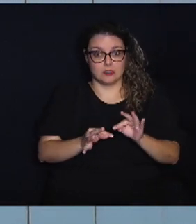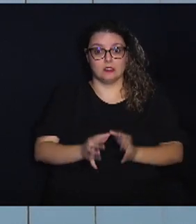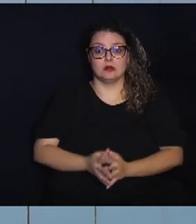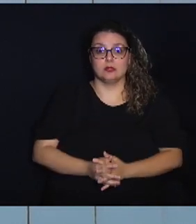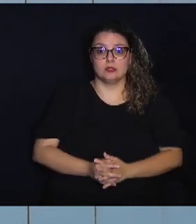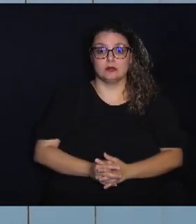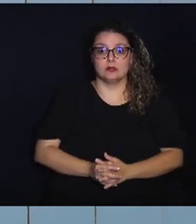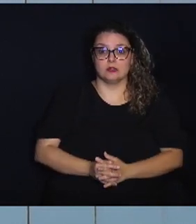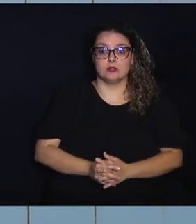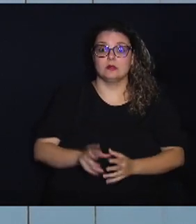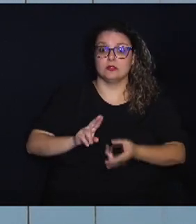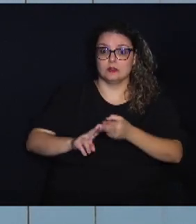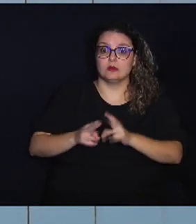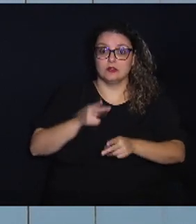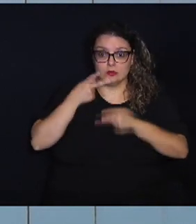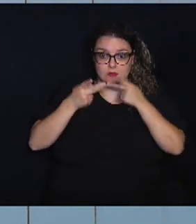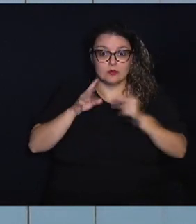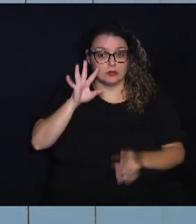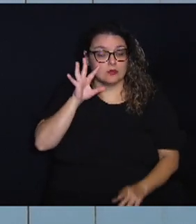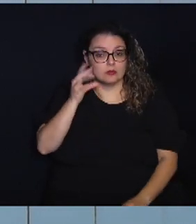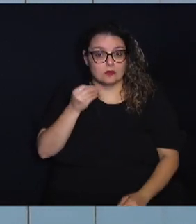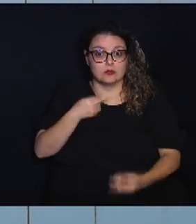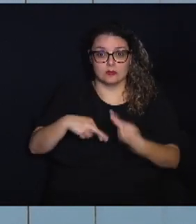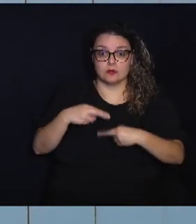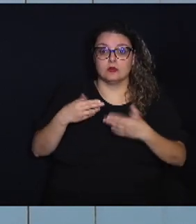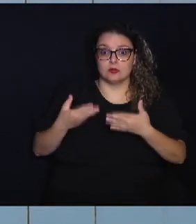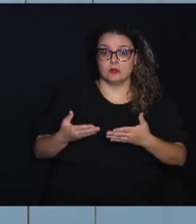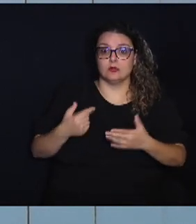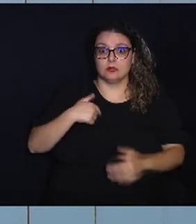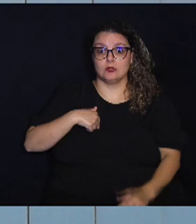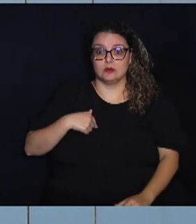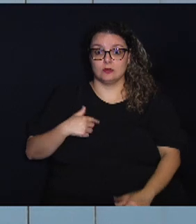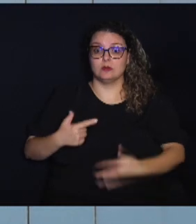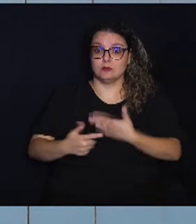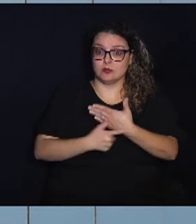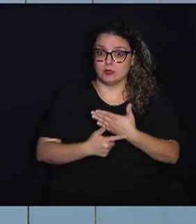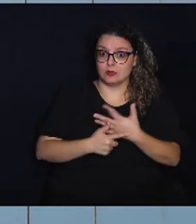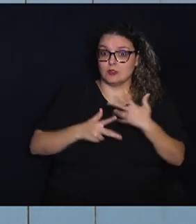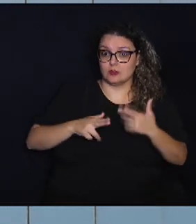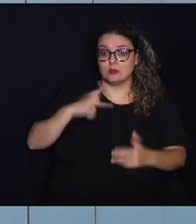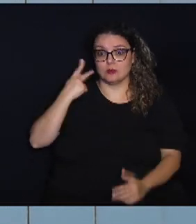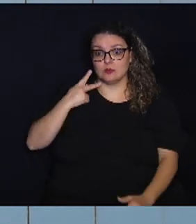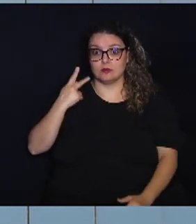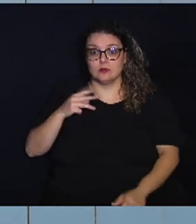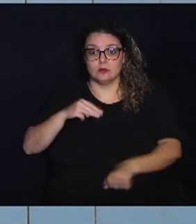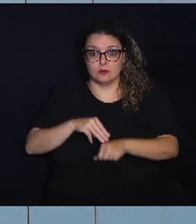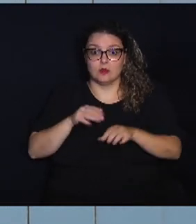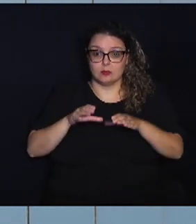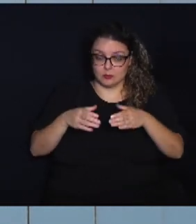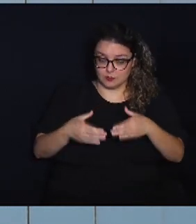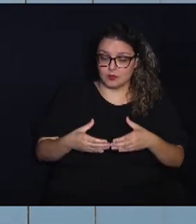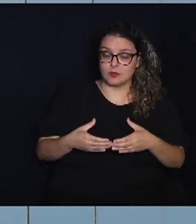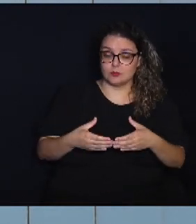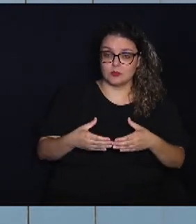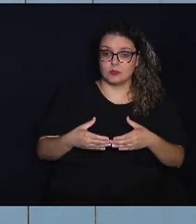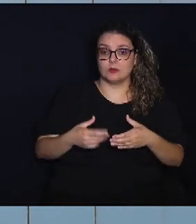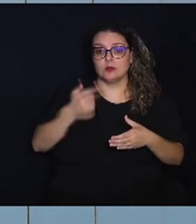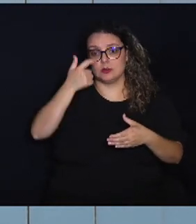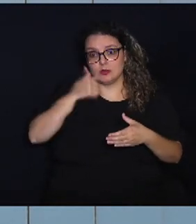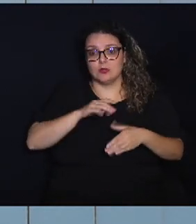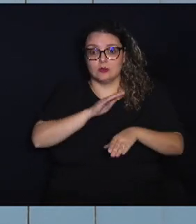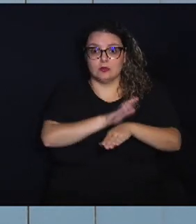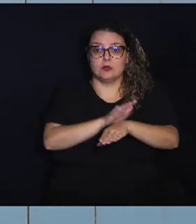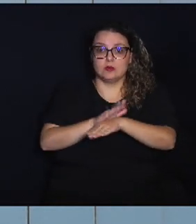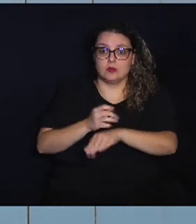essa habilidade, vai falar com muita propriedade em relação a isso. Eu estou aqui no meu papel como parlamentar e membro dessa comissão, onde eu vou colaborar